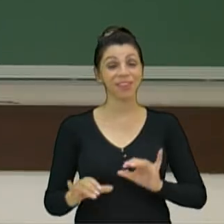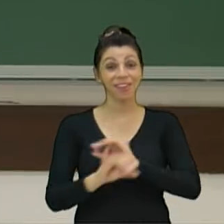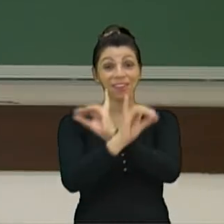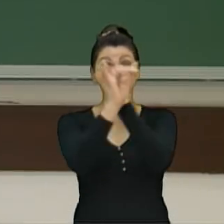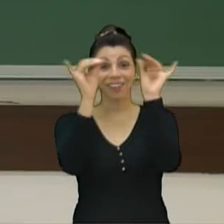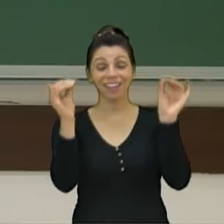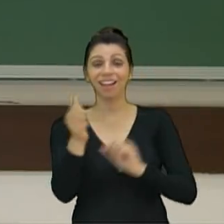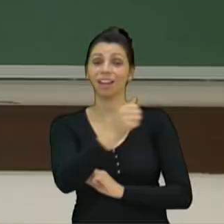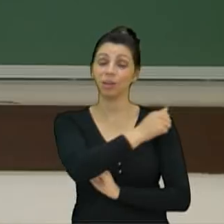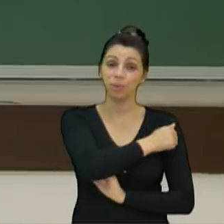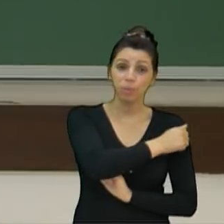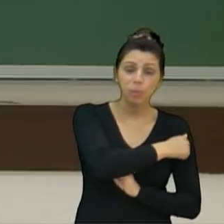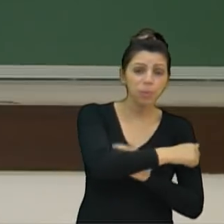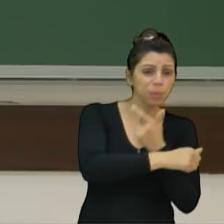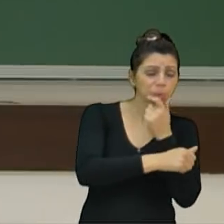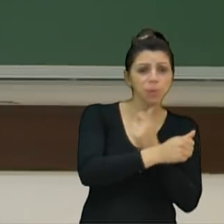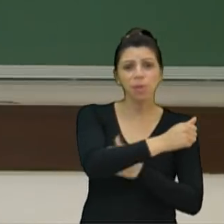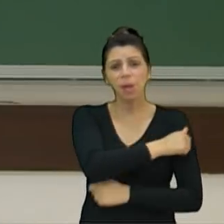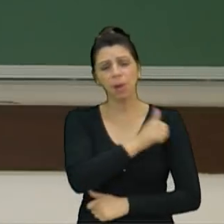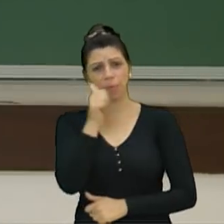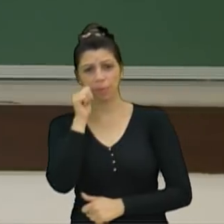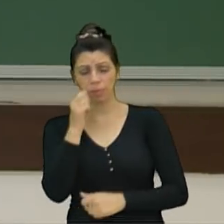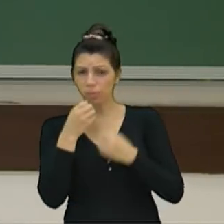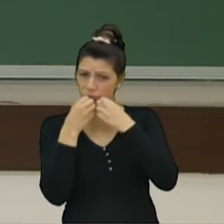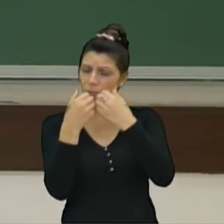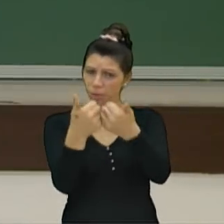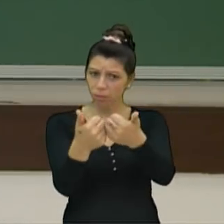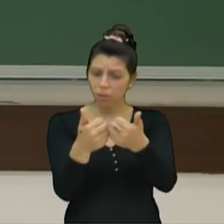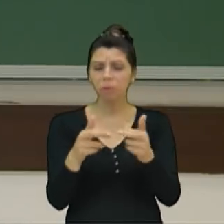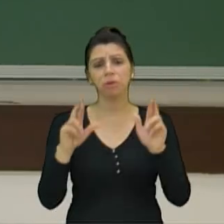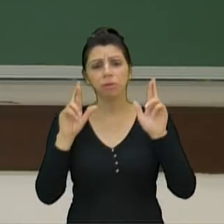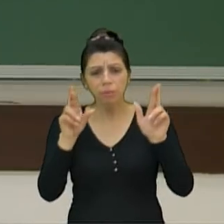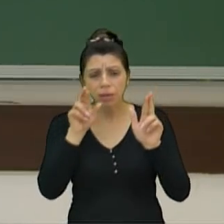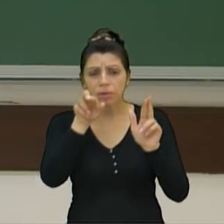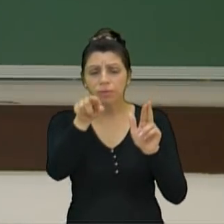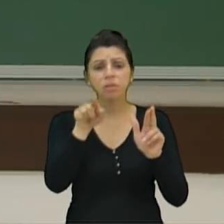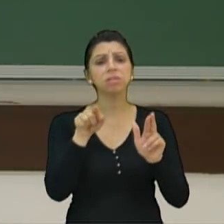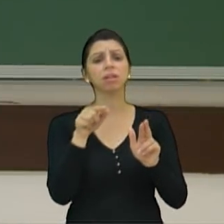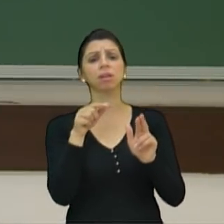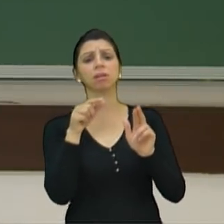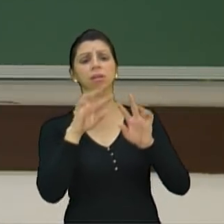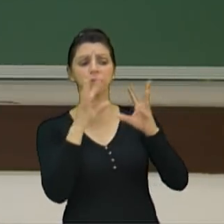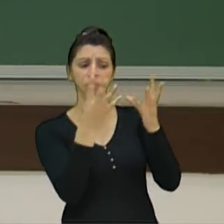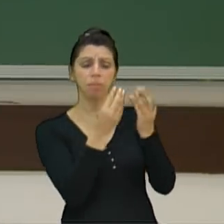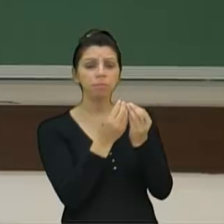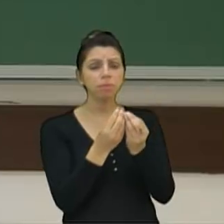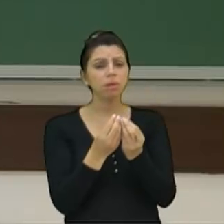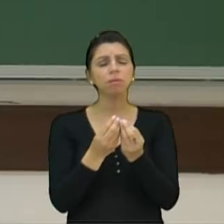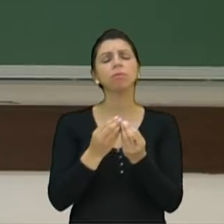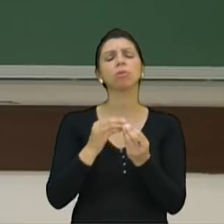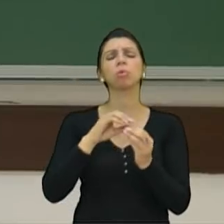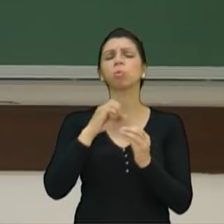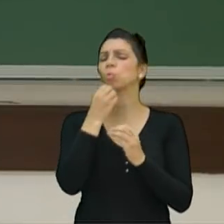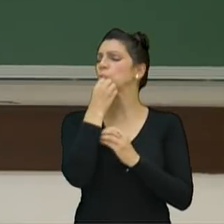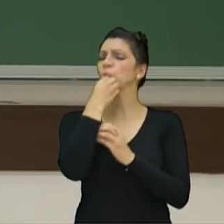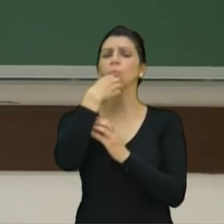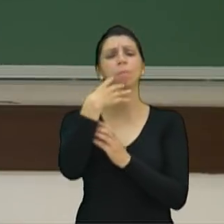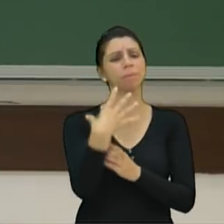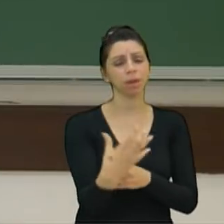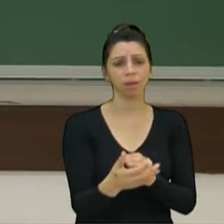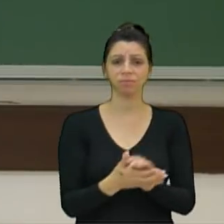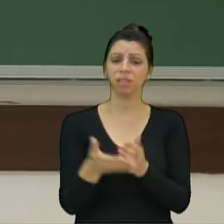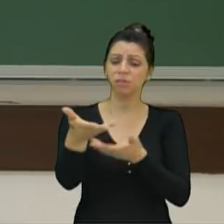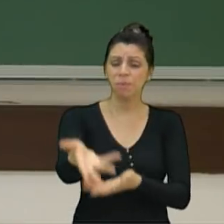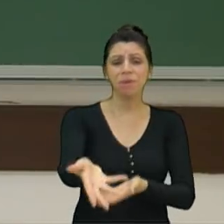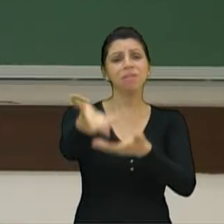Olá, alunos e alunas, tudo bem com vocês? Eu espero que vocês, as suas famílias estejam todos bem e sejam